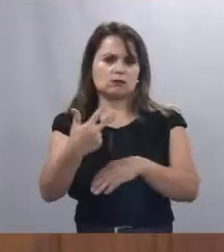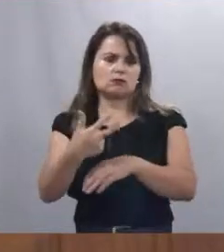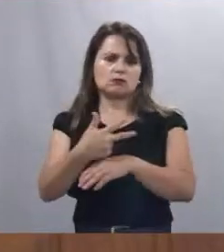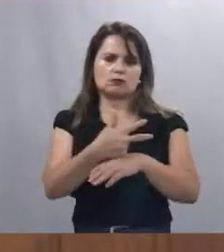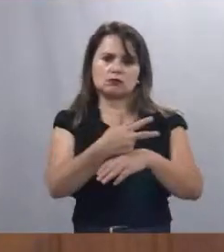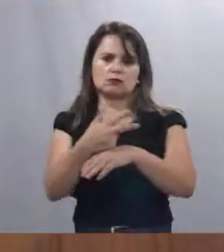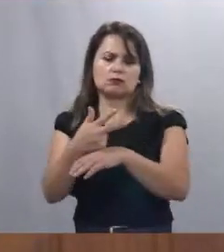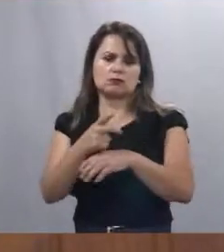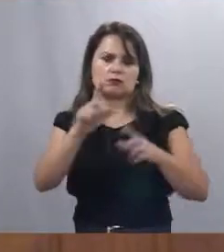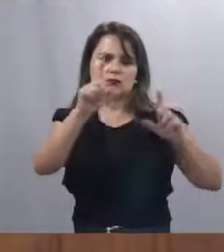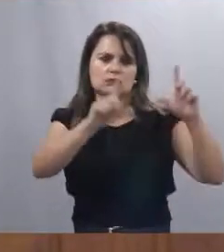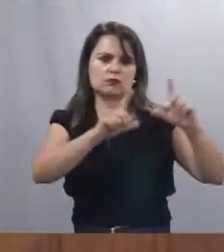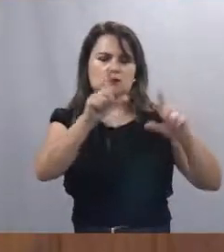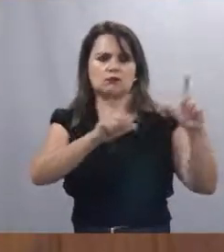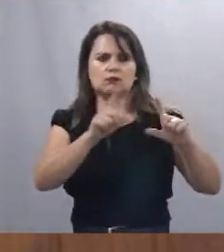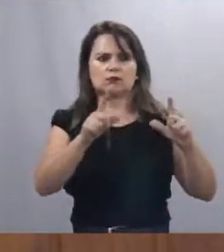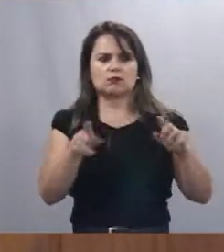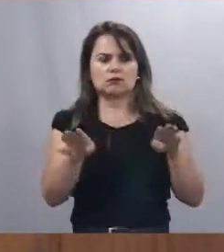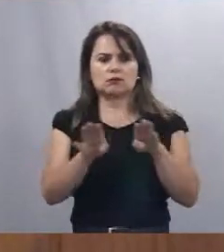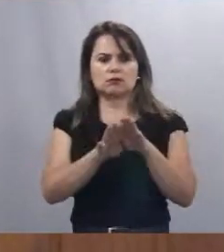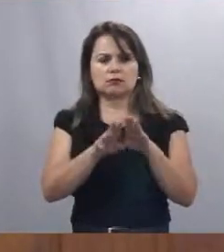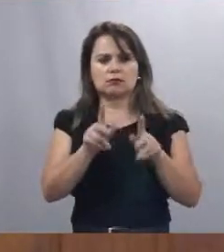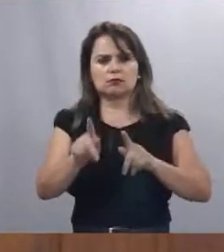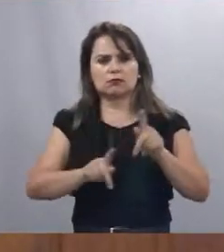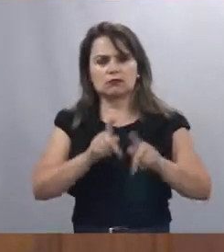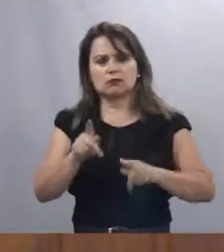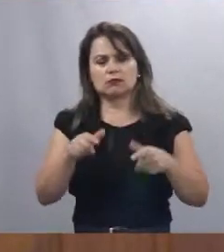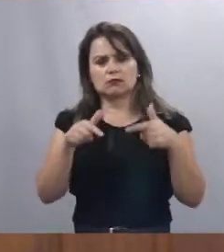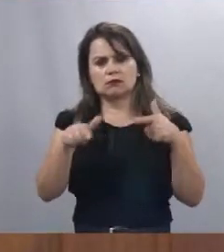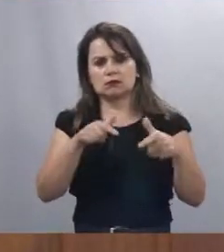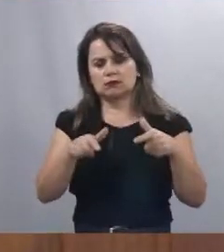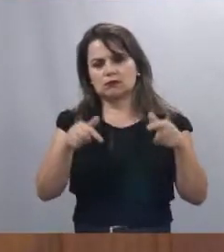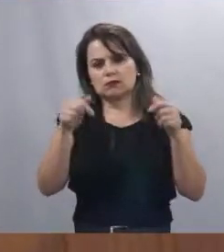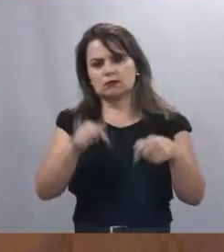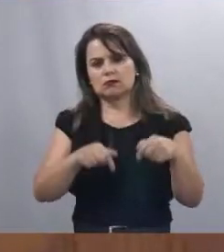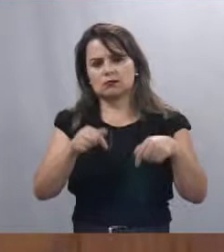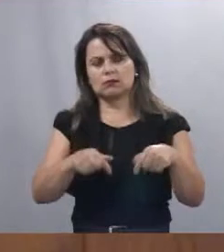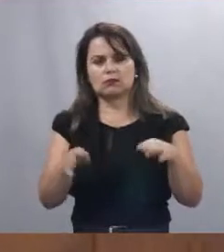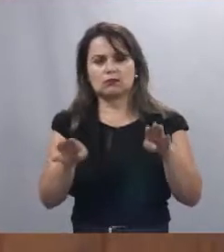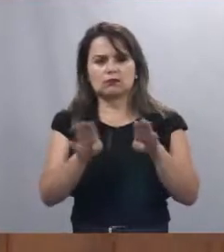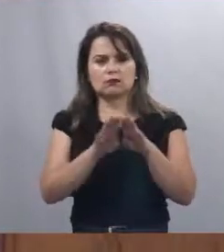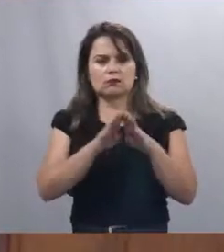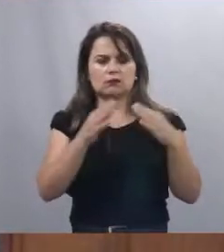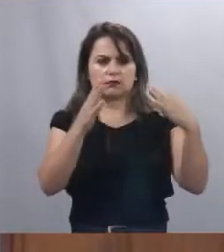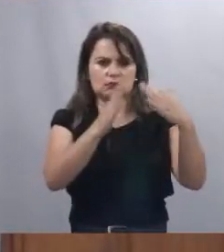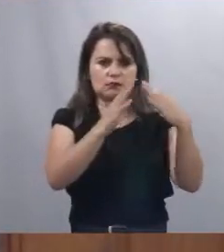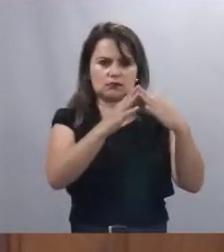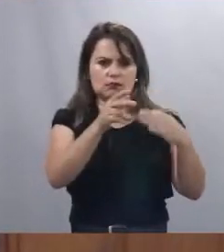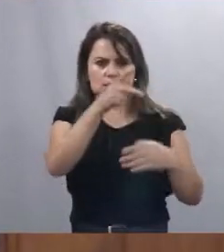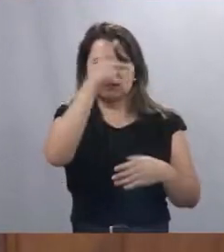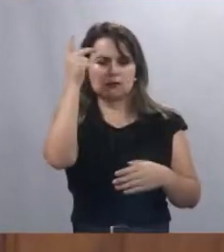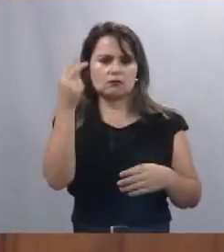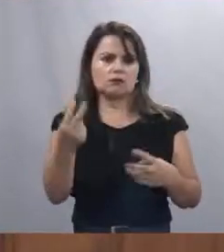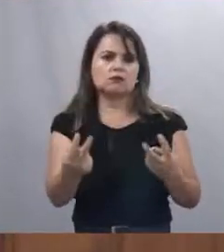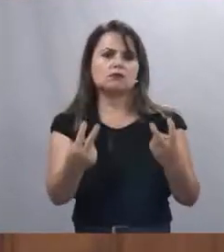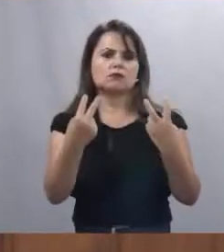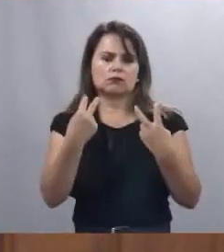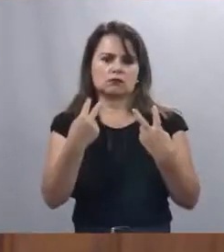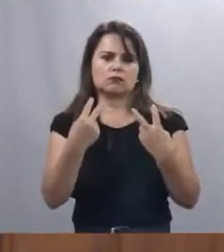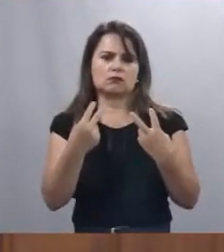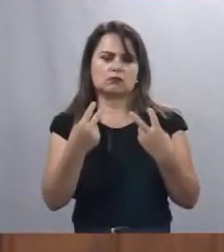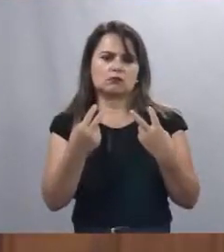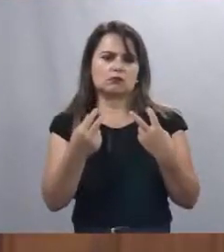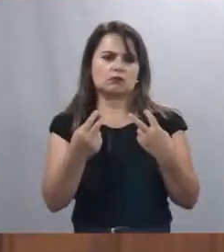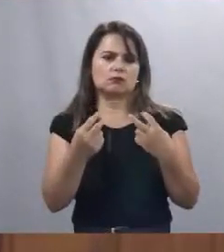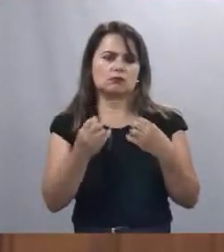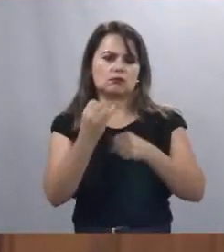funcionários desta casa, os vereadores, as pessoas que nos assistem pela TV Câmara, pelas redes sociais,